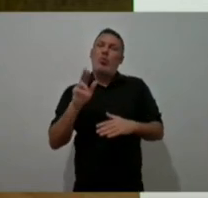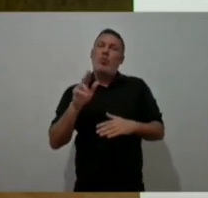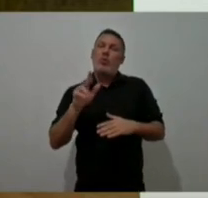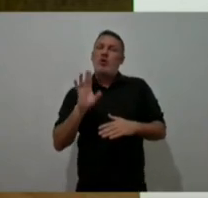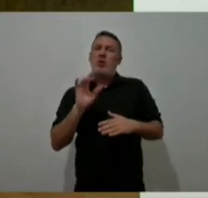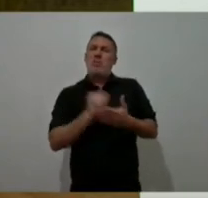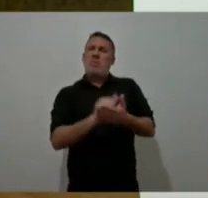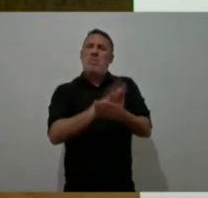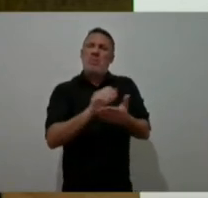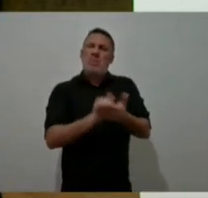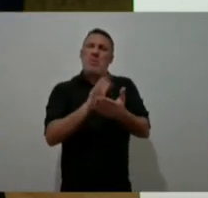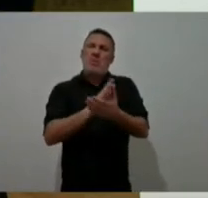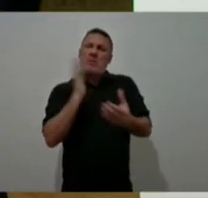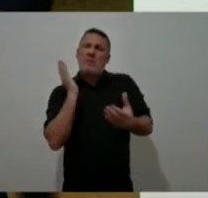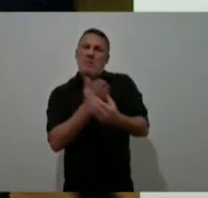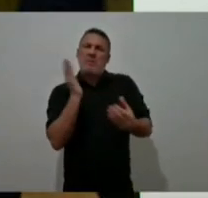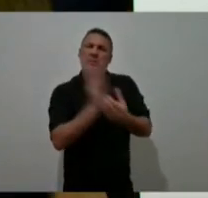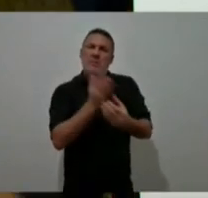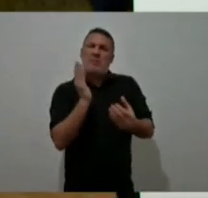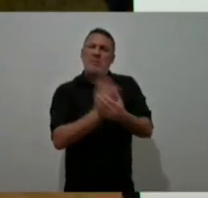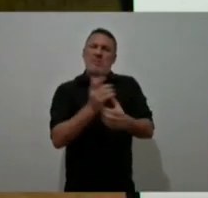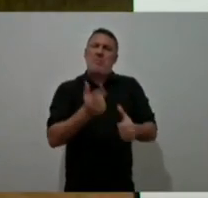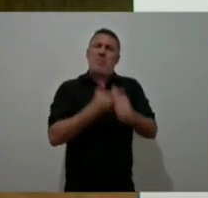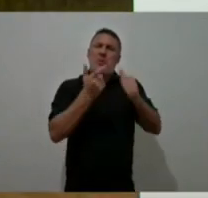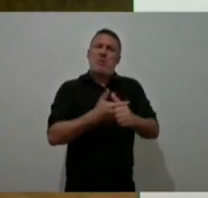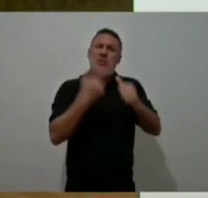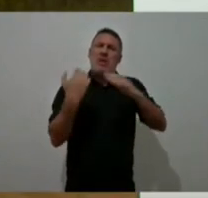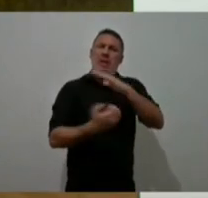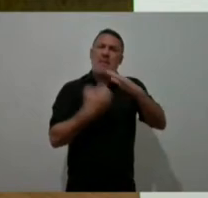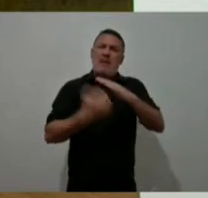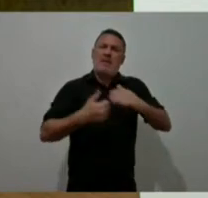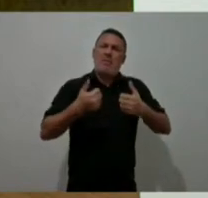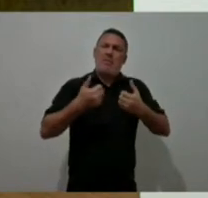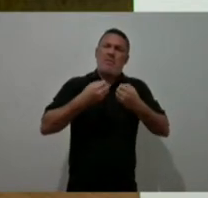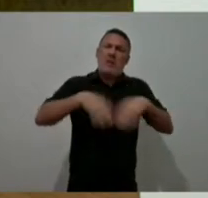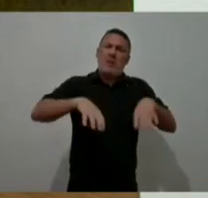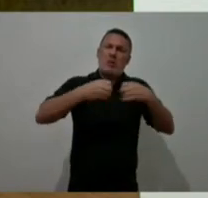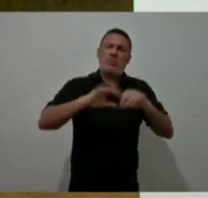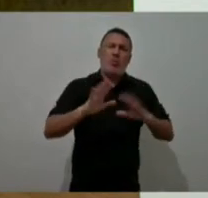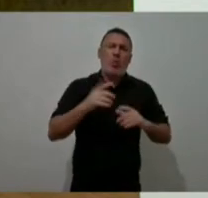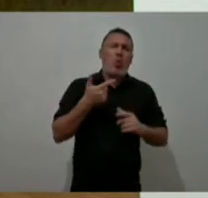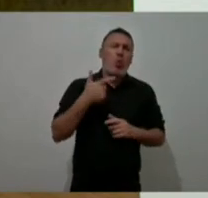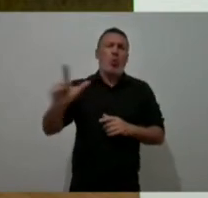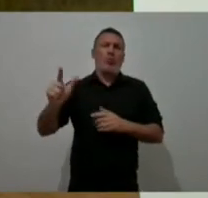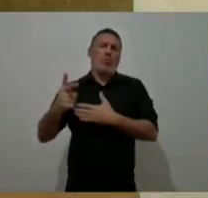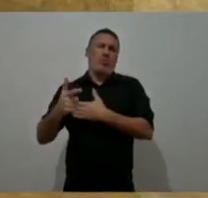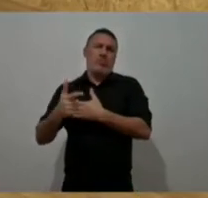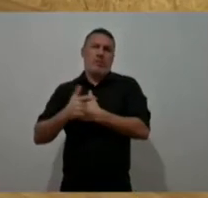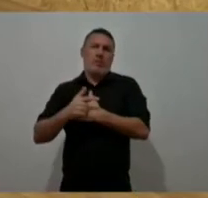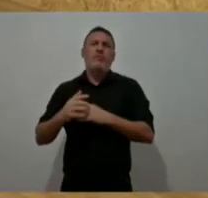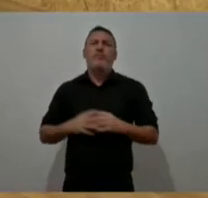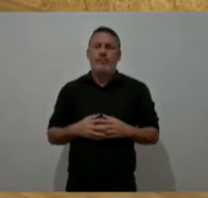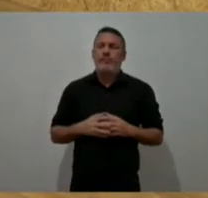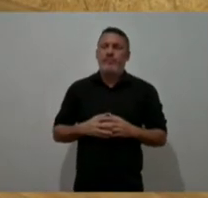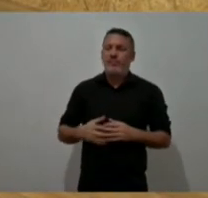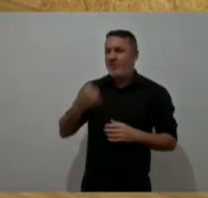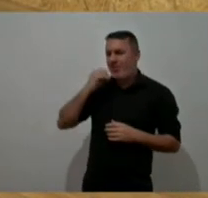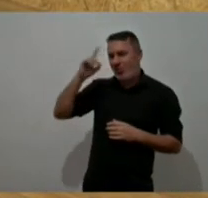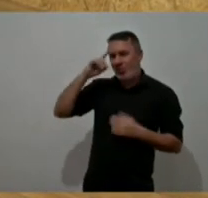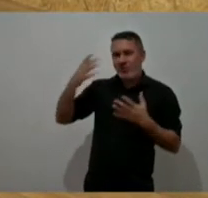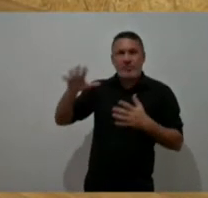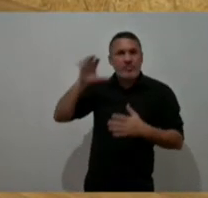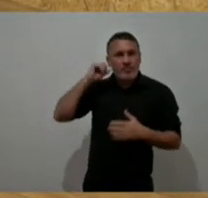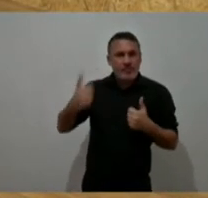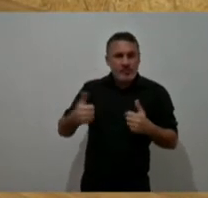o fluxo de caixa dos empresários? Bom dia, Rigoni. Bom dia, me ouve bem, Fizer? Tudo bem, te ouço bem.